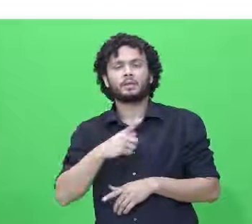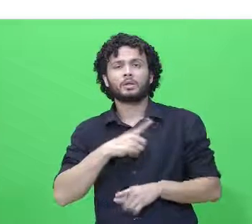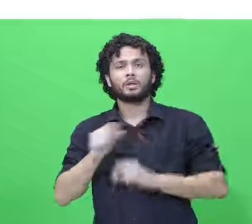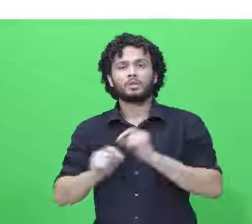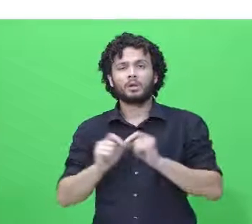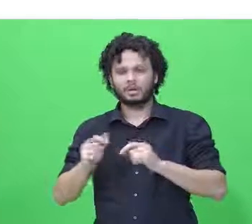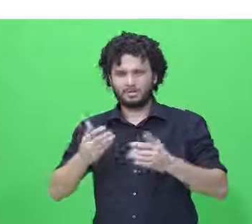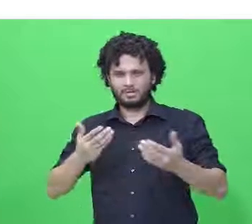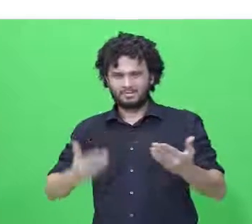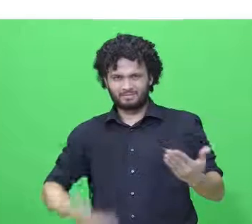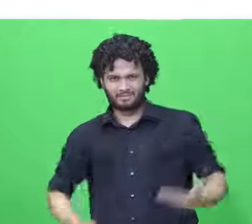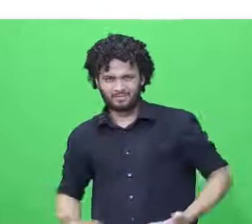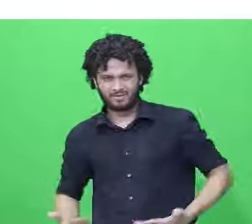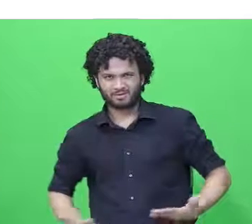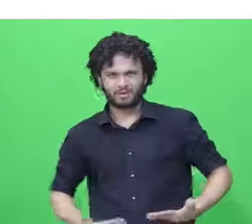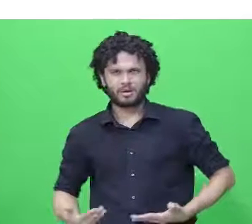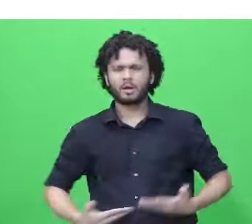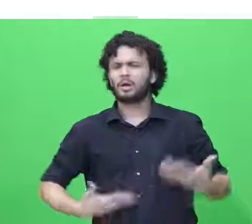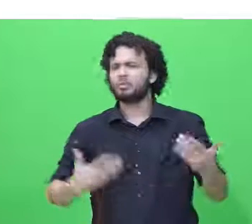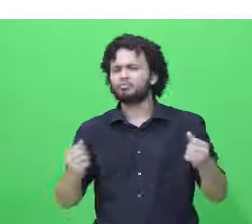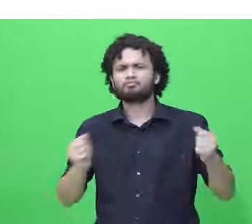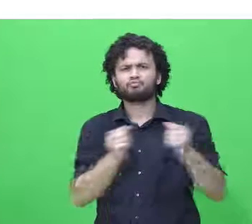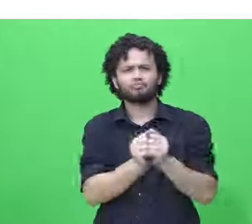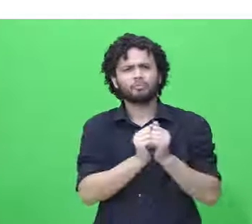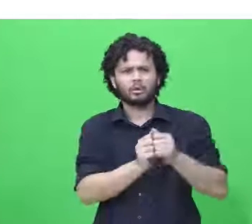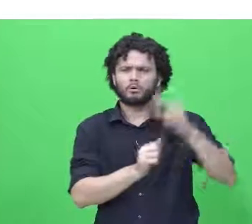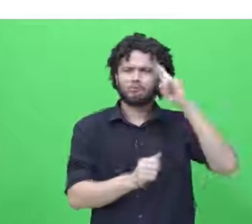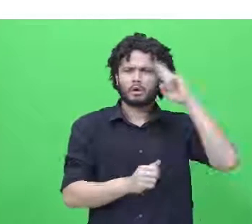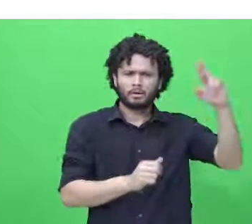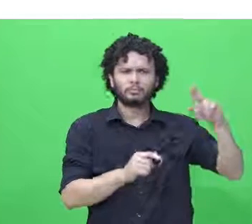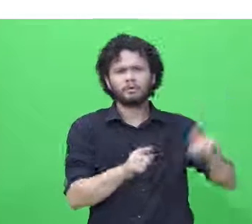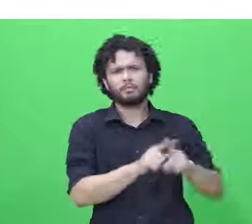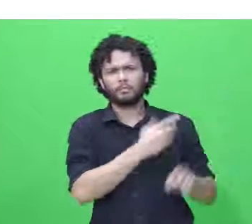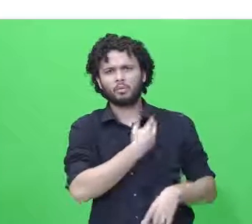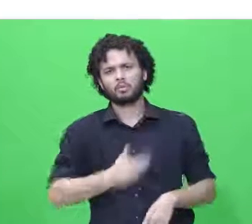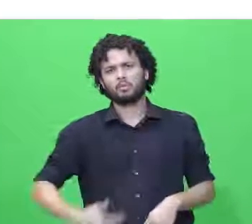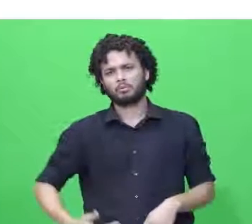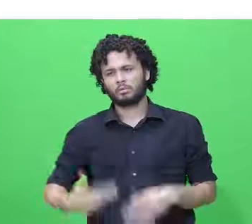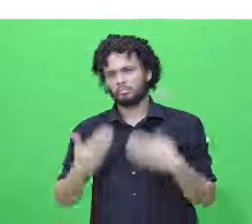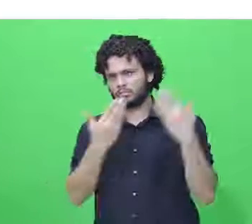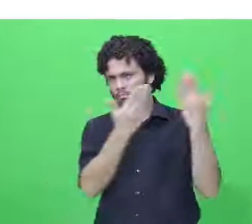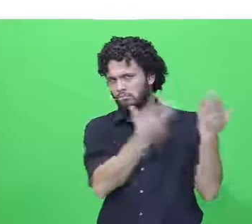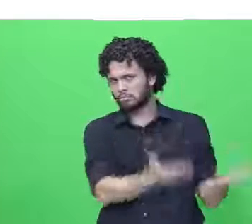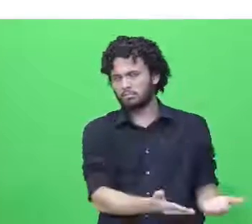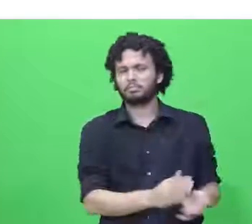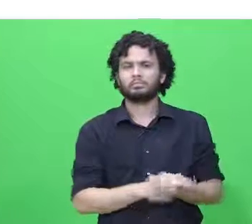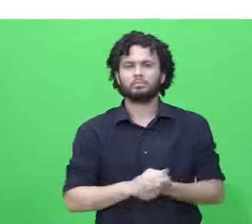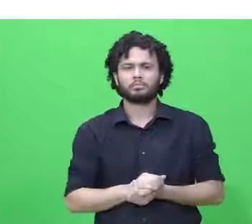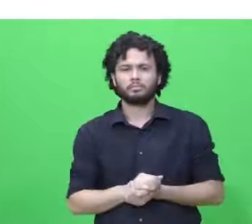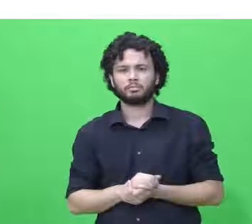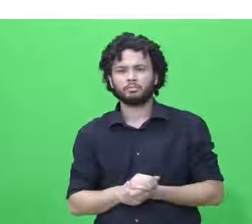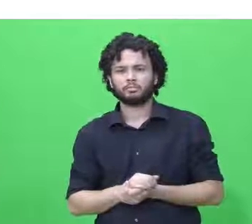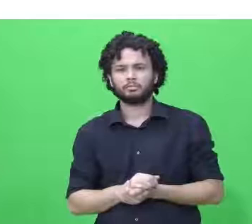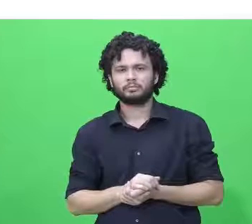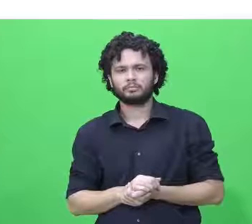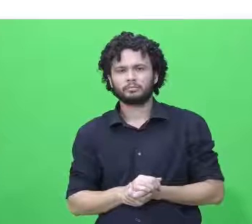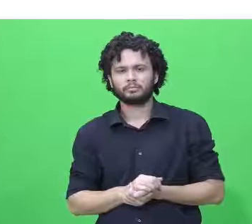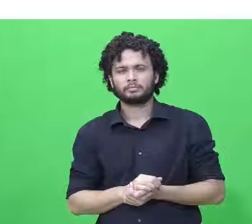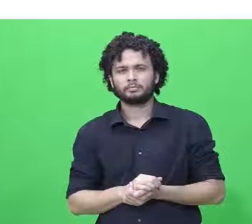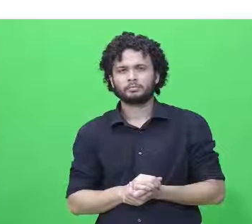então, ali, né, os empregados muito próximos também ao próprio governo varguista.